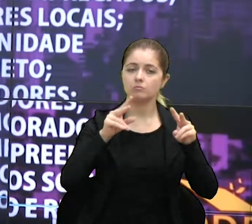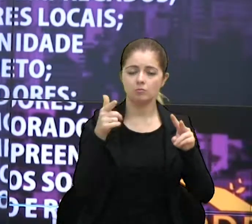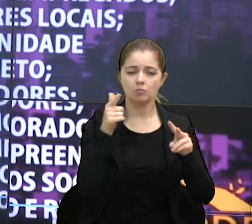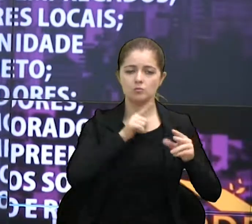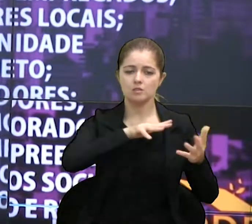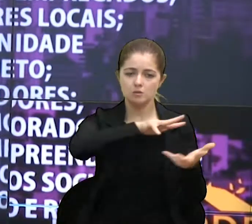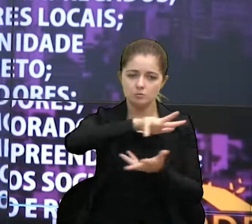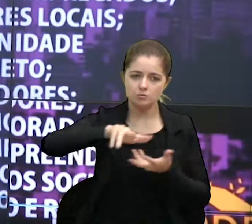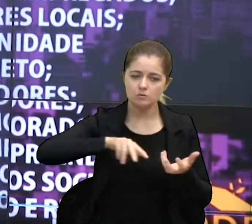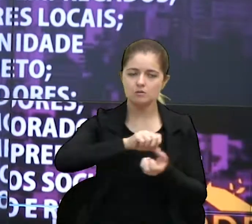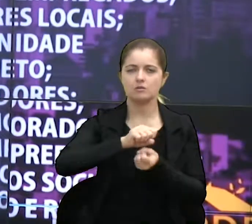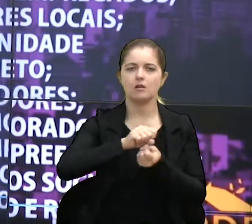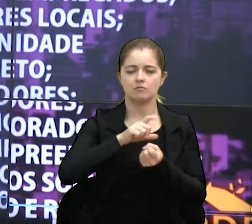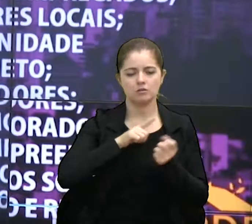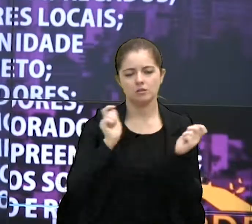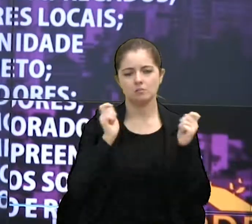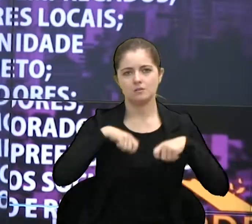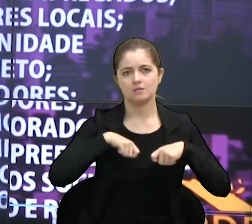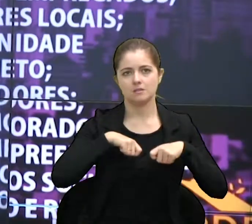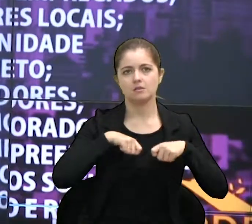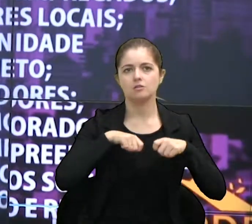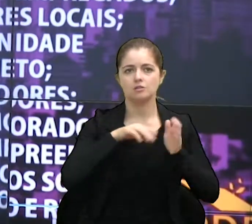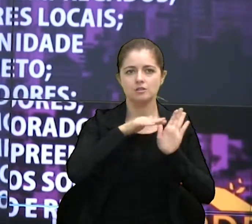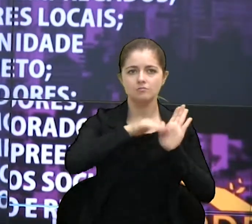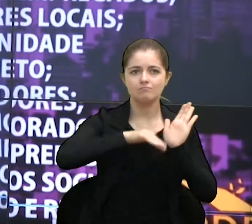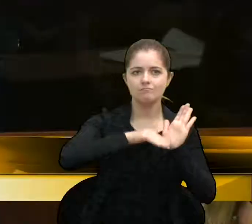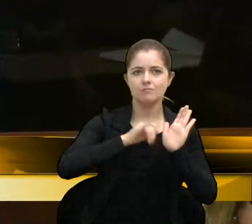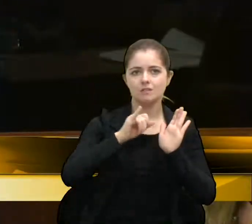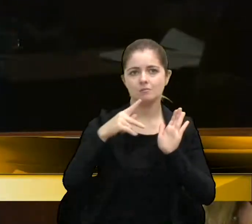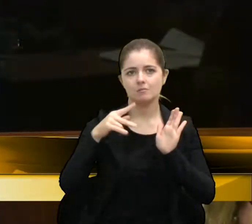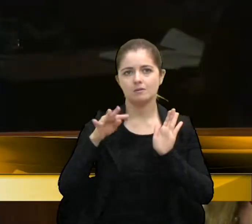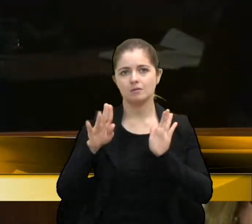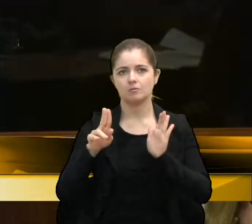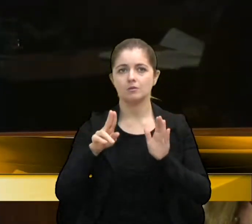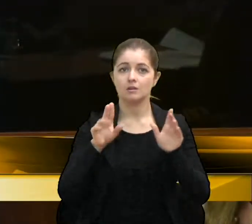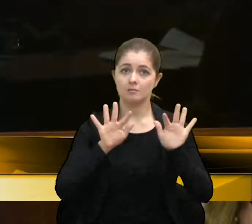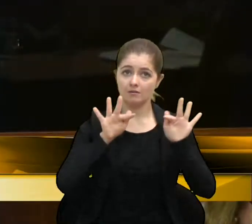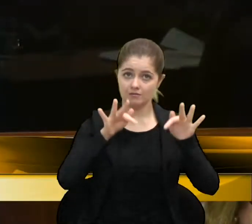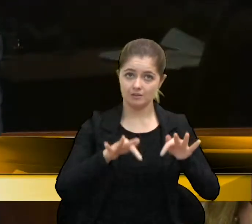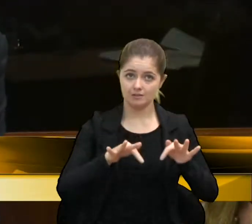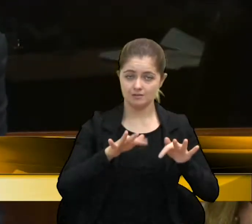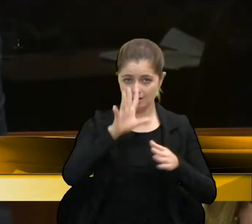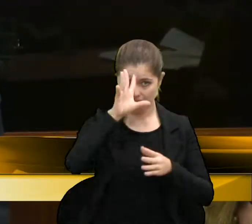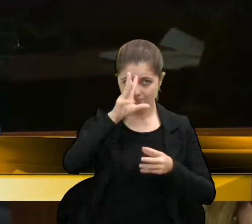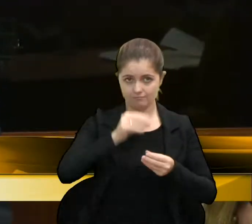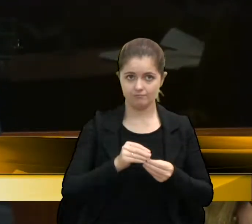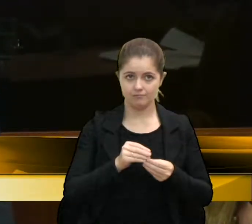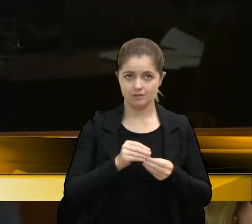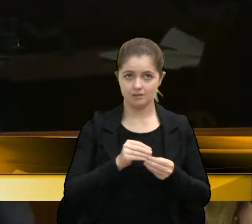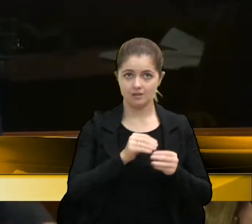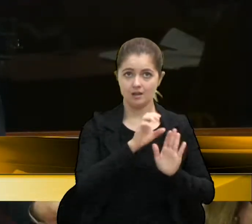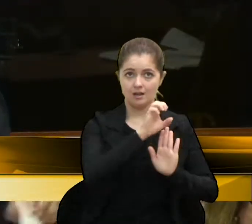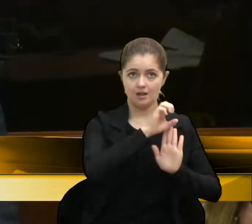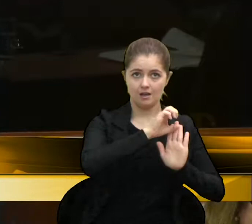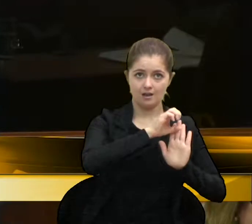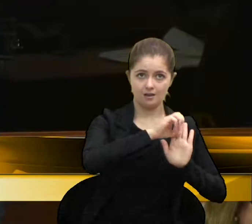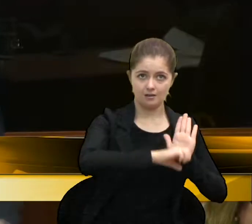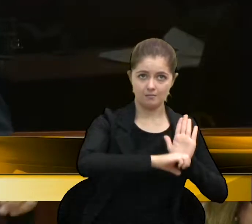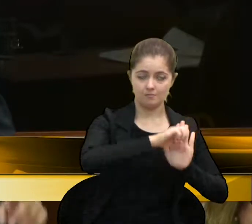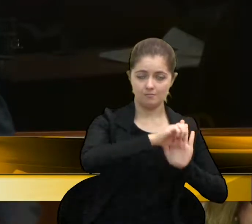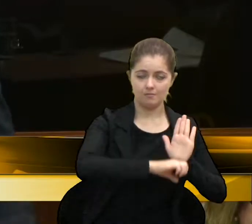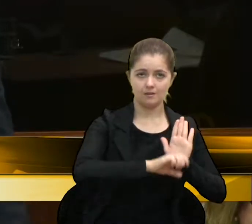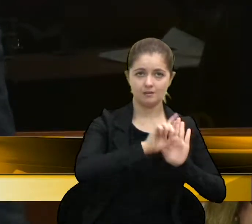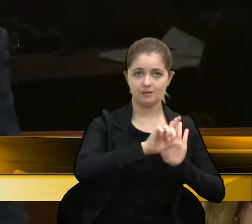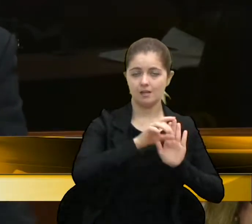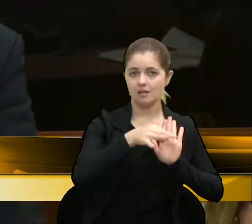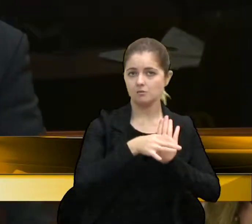construções sustentáveis, foi discutido durante a sessão ordinária dessa quinta-feira. A emenda é apenas um ajuste sugerido pela